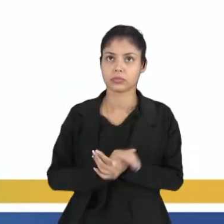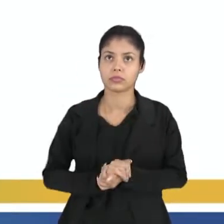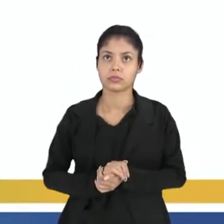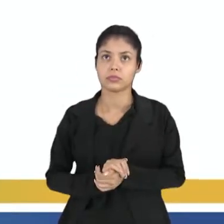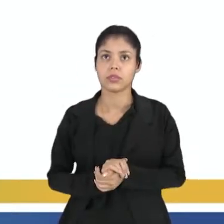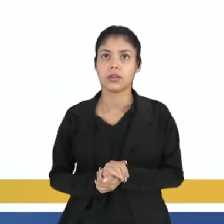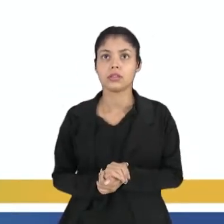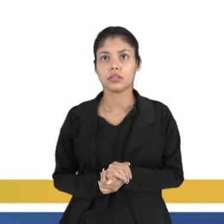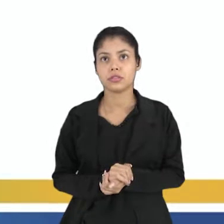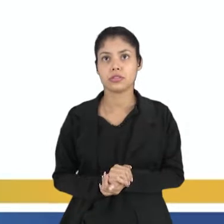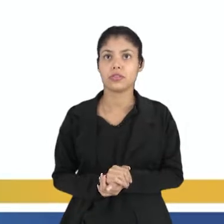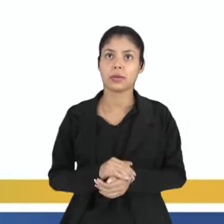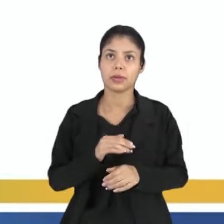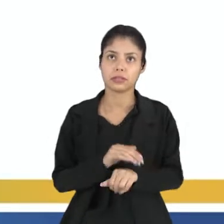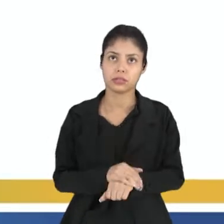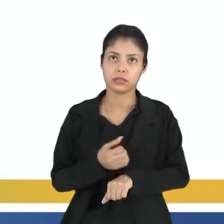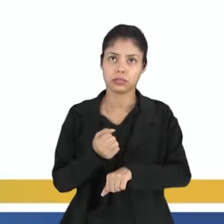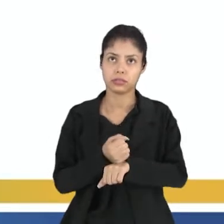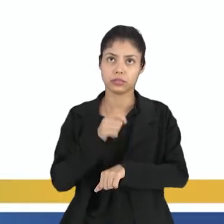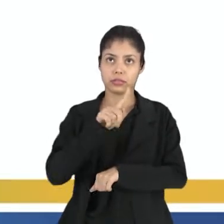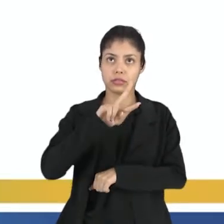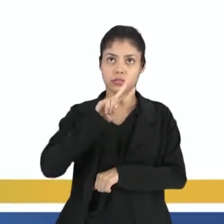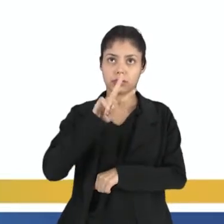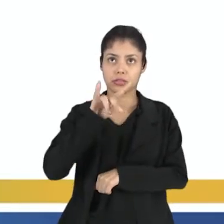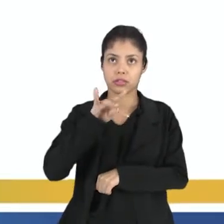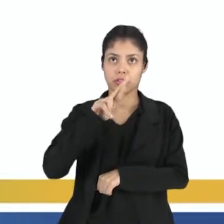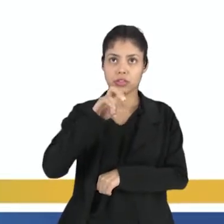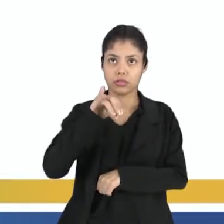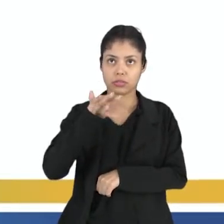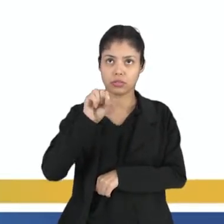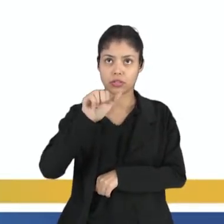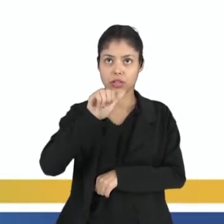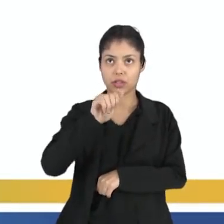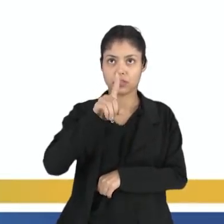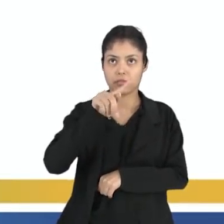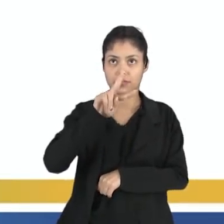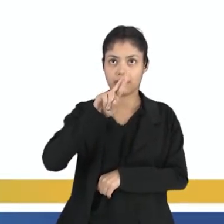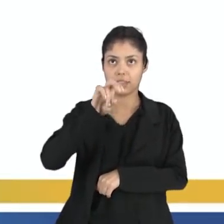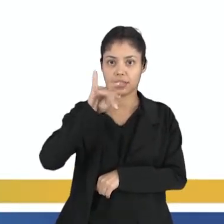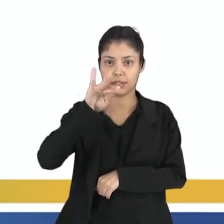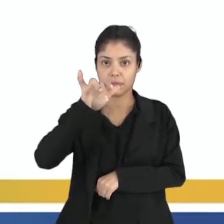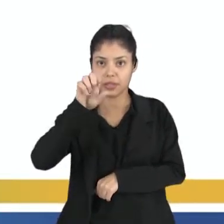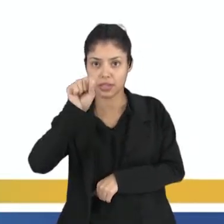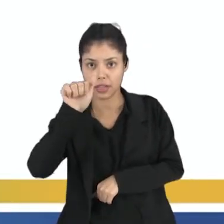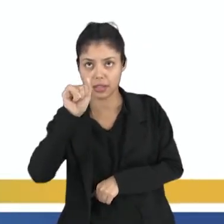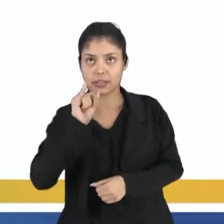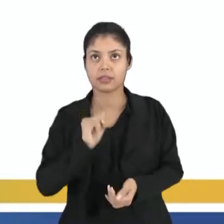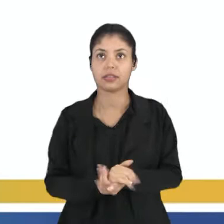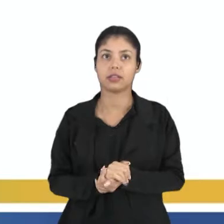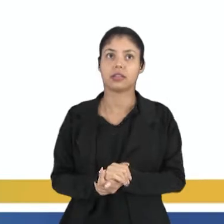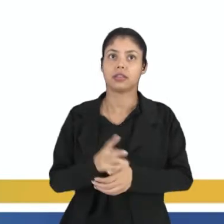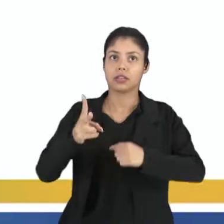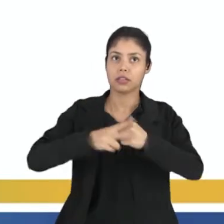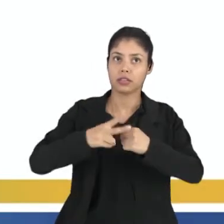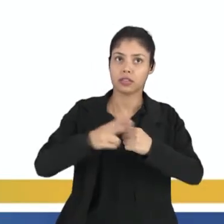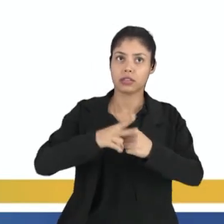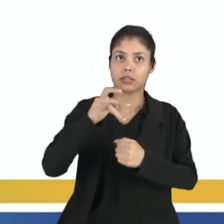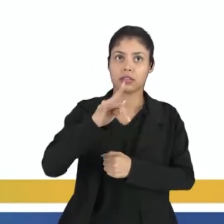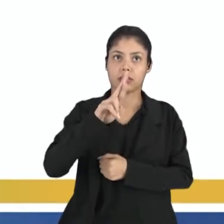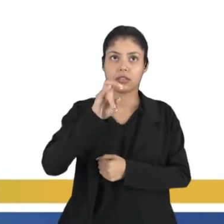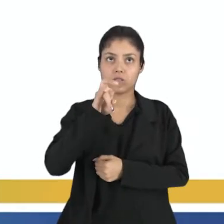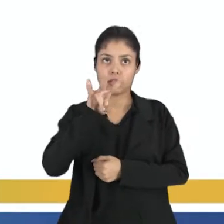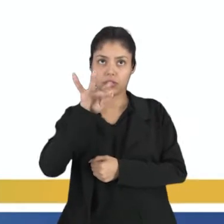ou caracterizam adjuntos adverbiais. Os verbos podem ser intransitivos